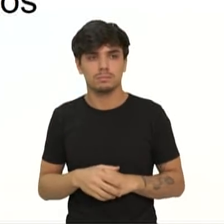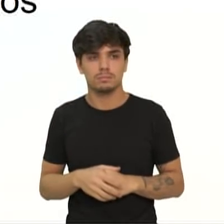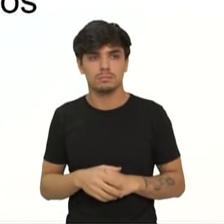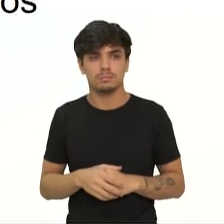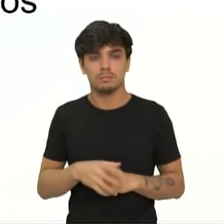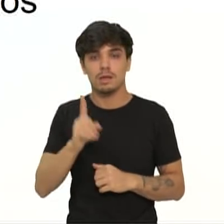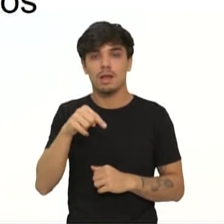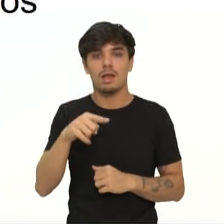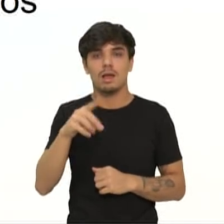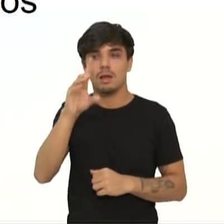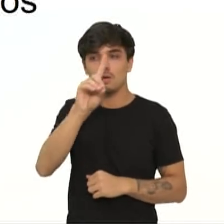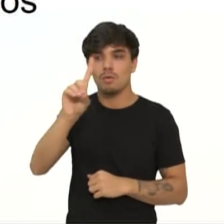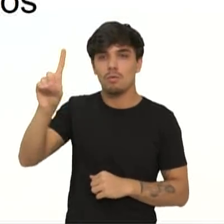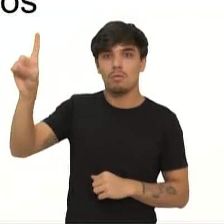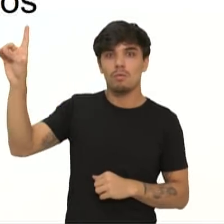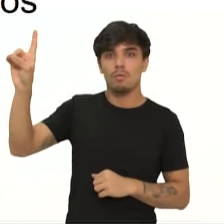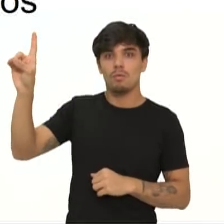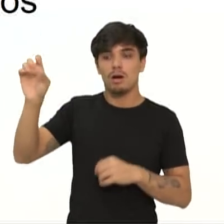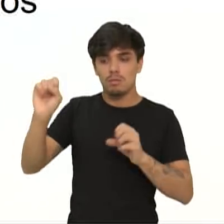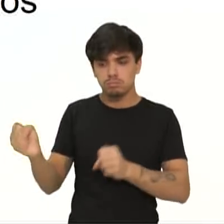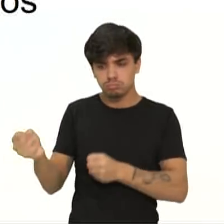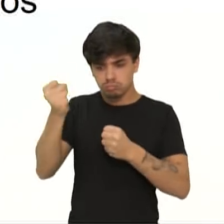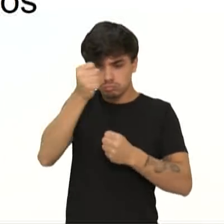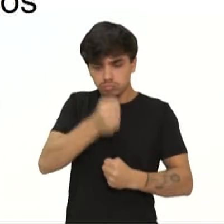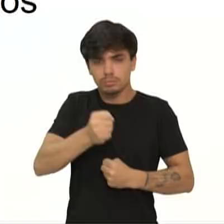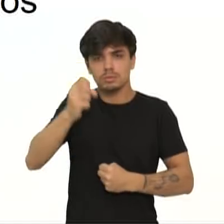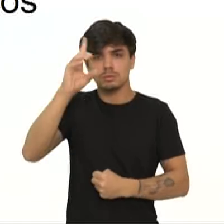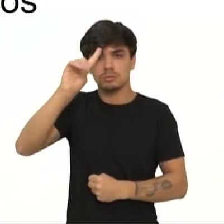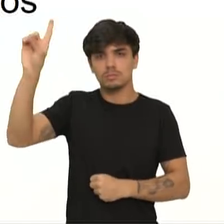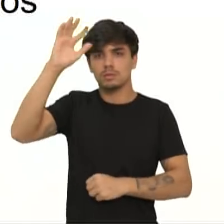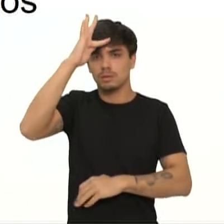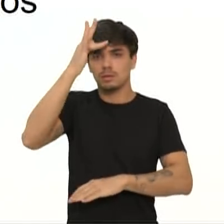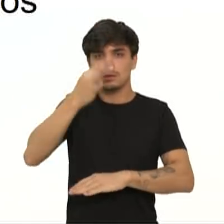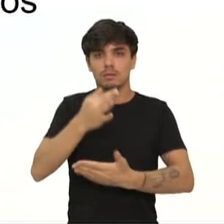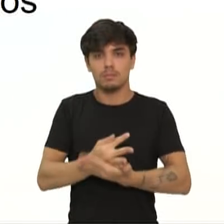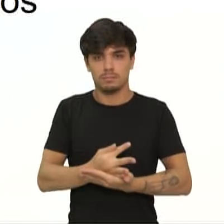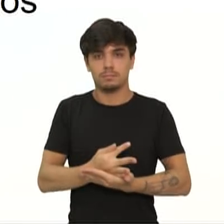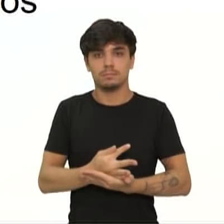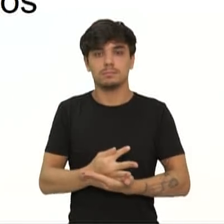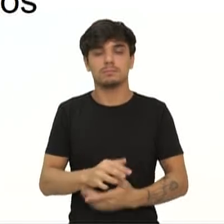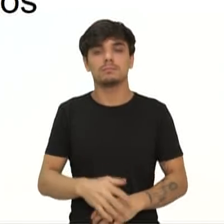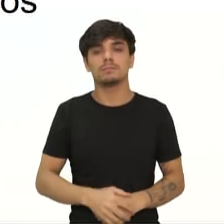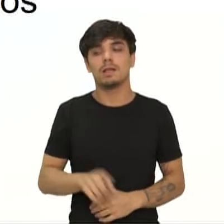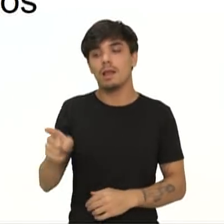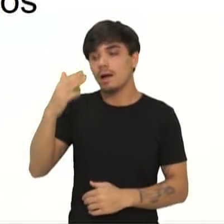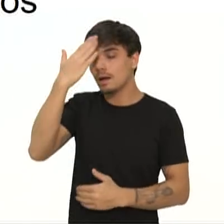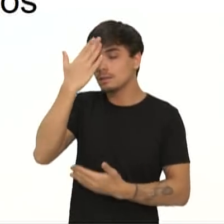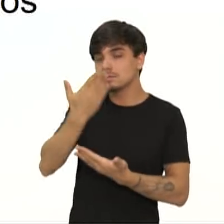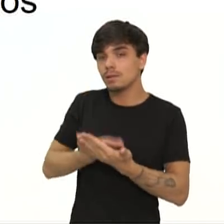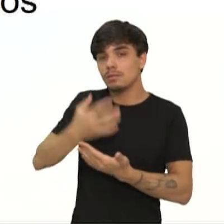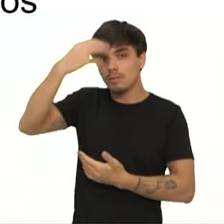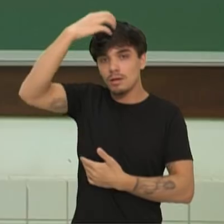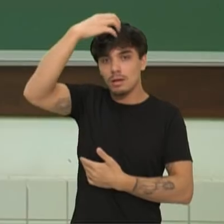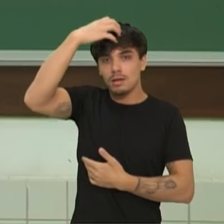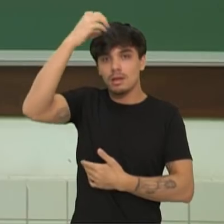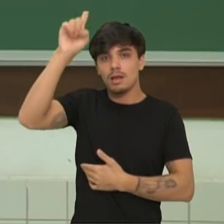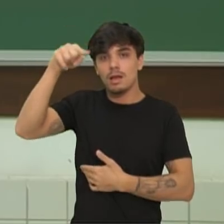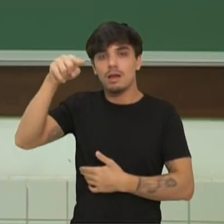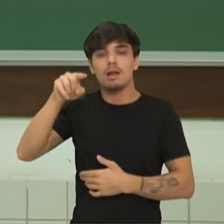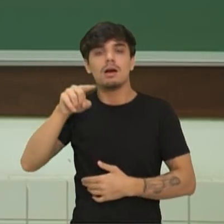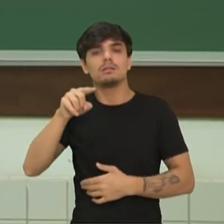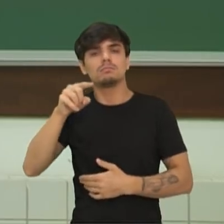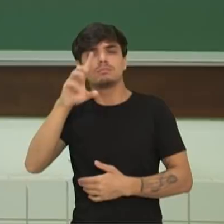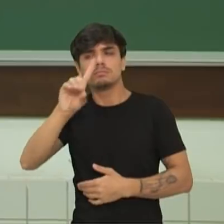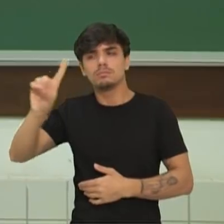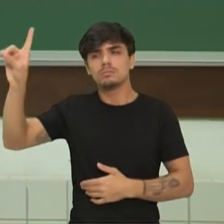o divino, o poder divino pela fé. Ele acreditava que o rei era divino, então era a existência